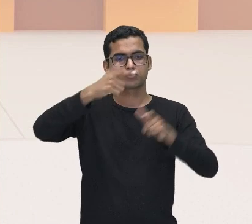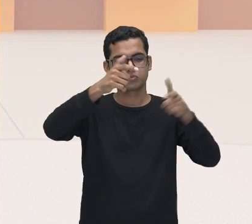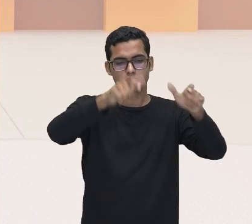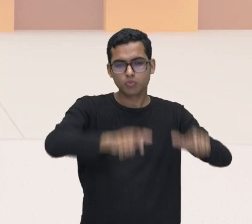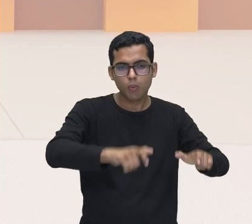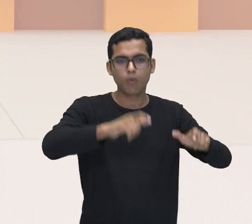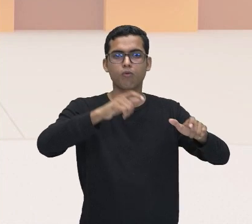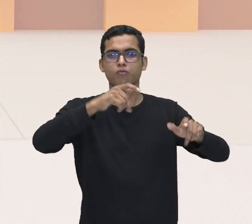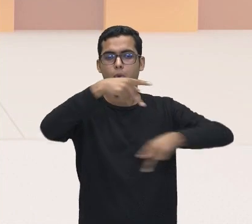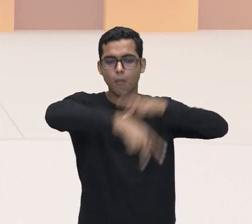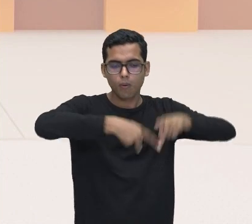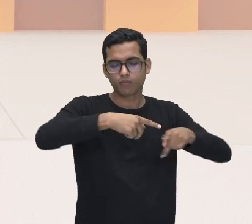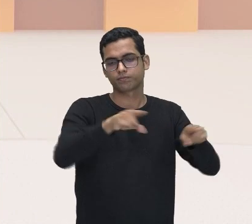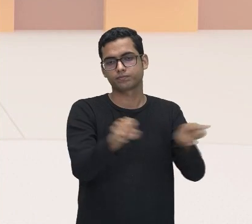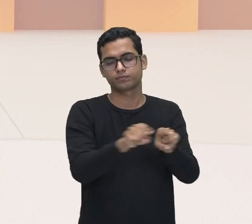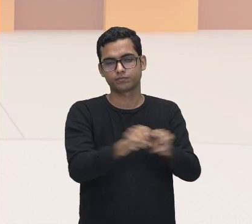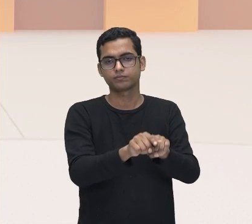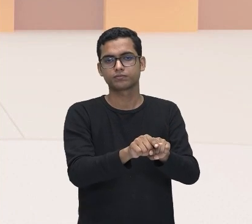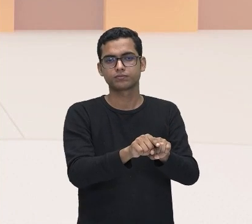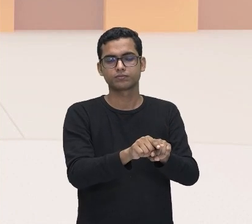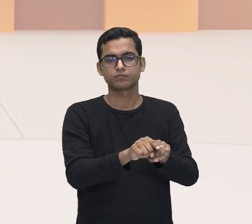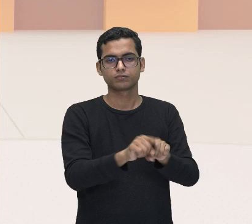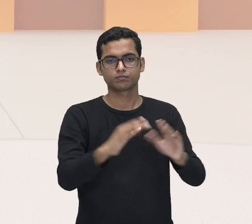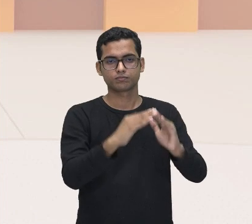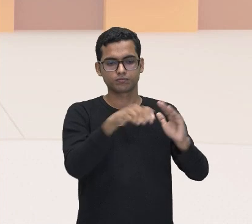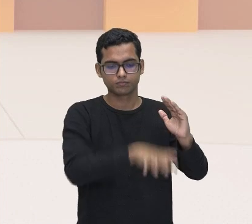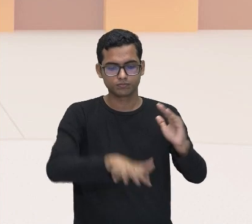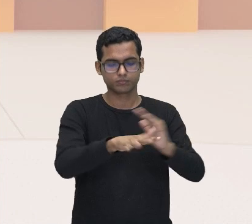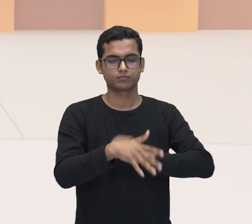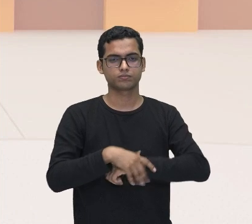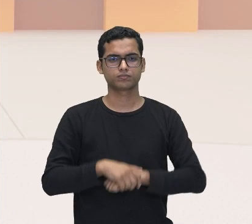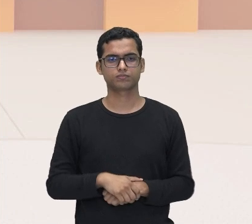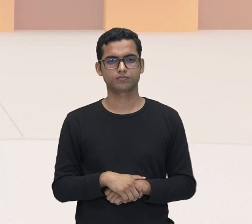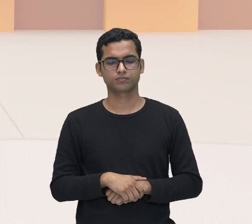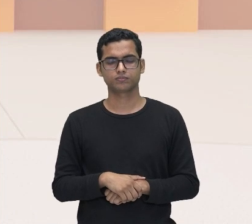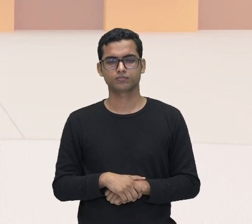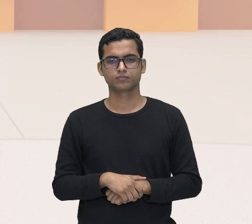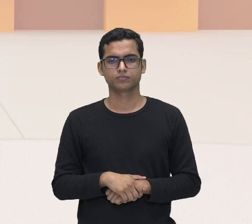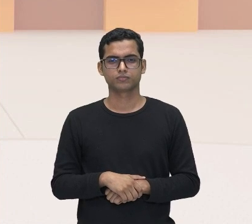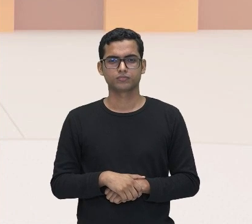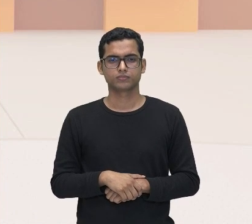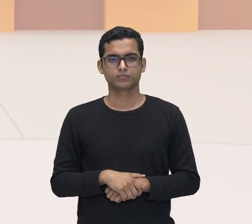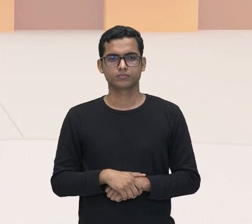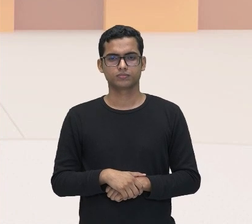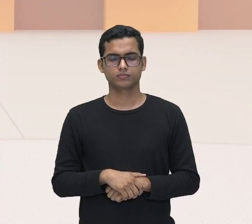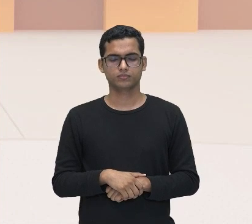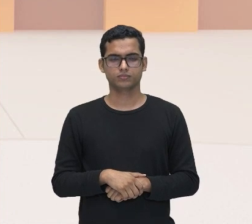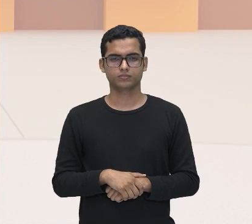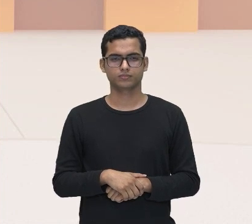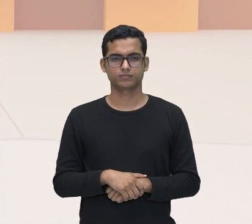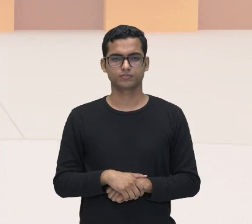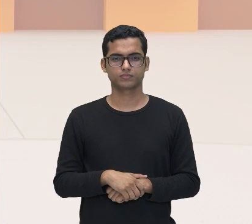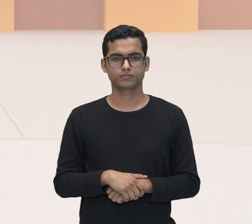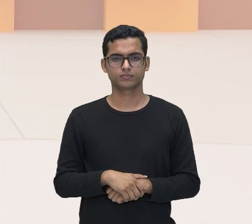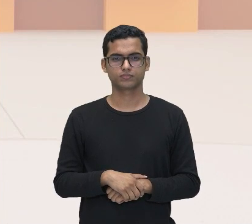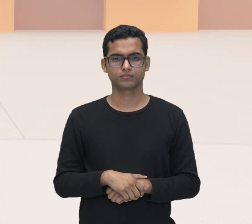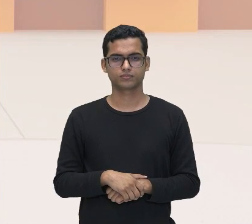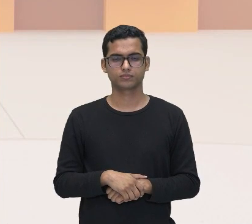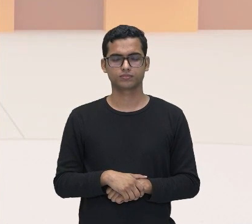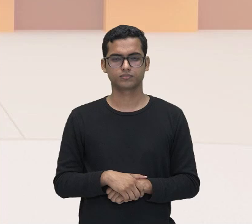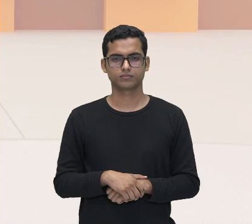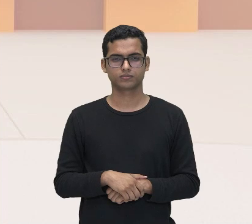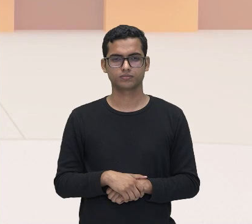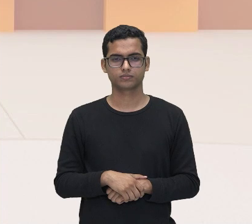Então, aí é o poder sobre, na perspectiva marxiana. E aí nós vamos